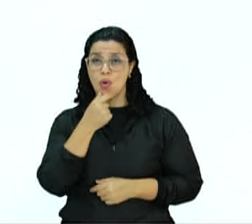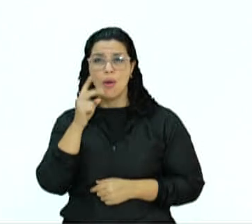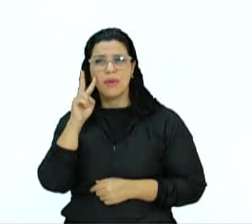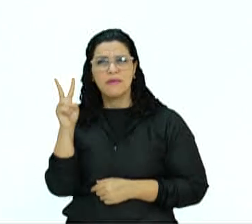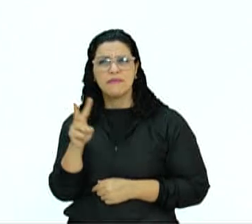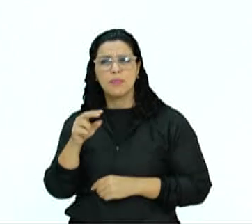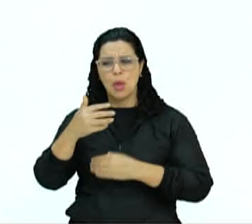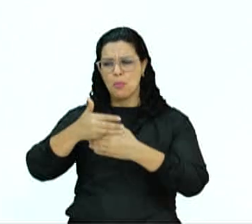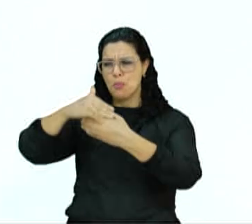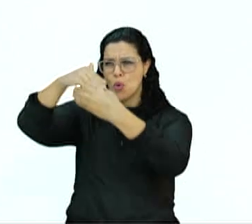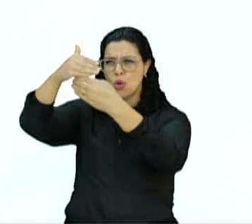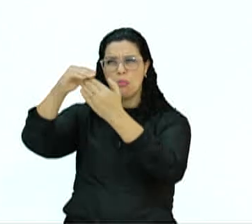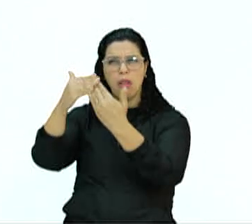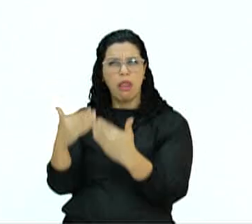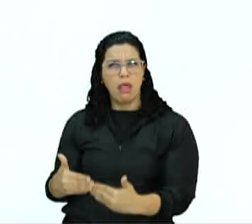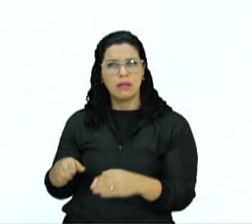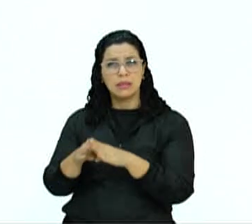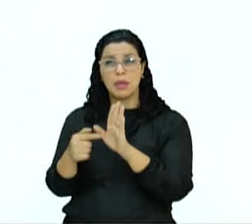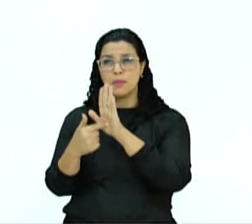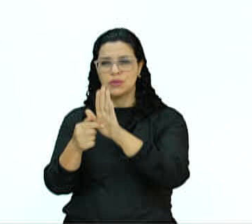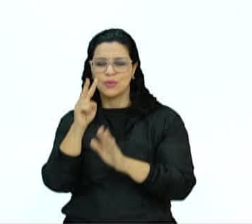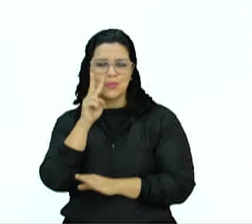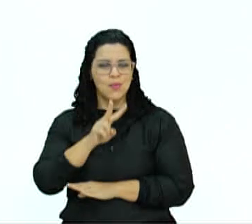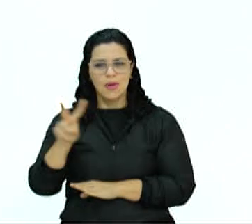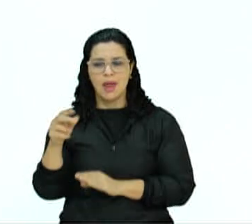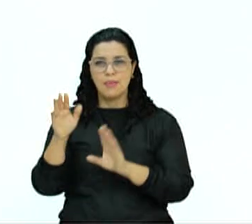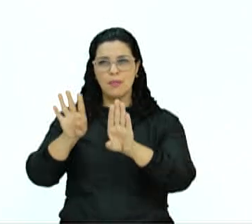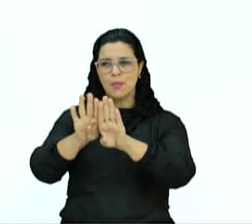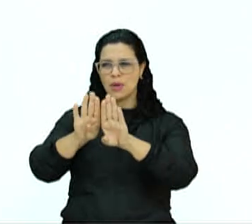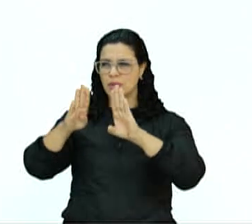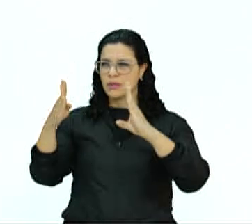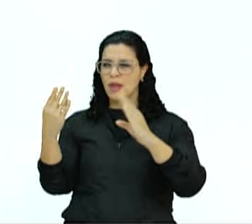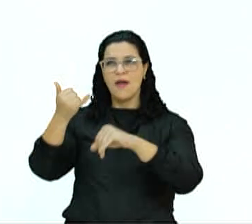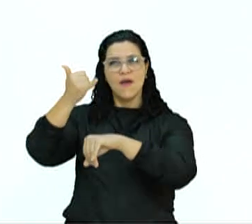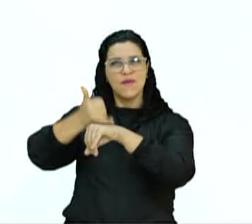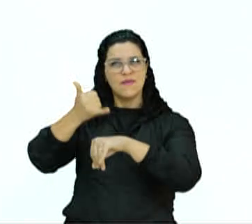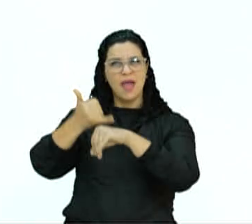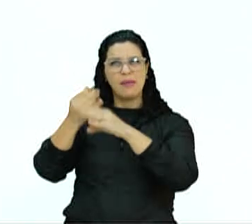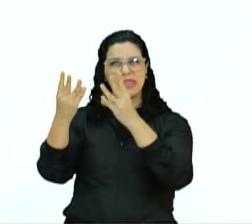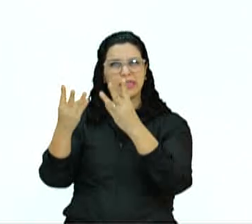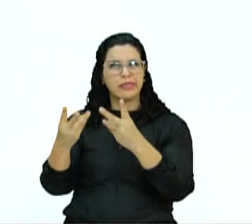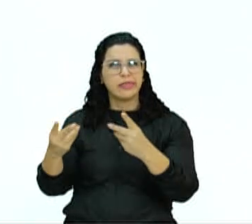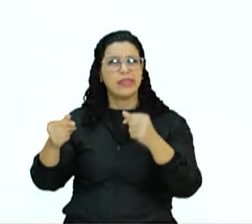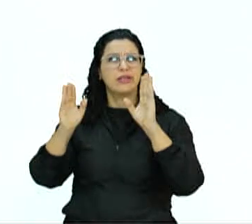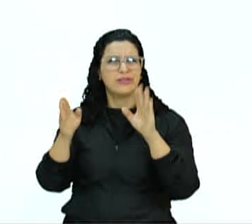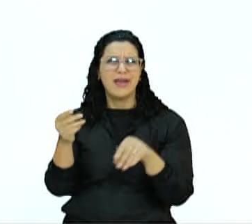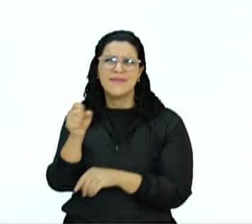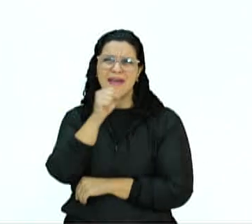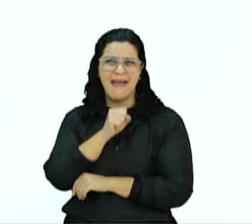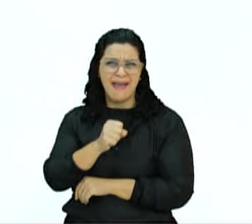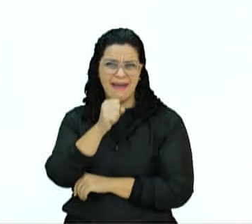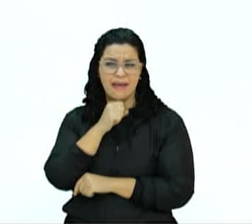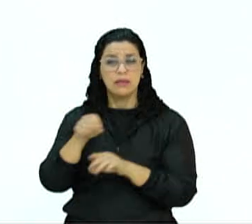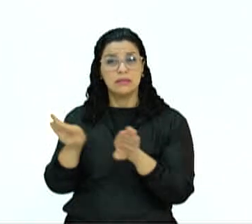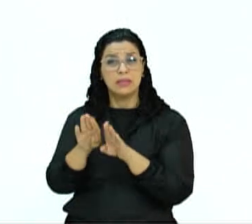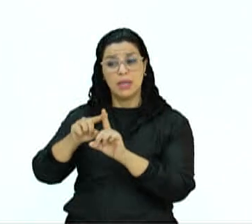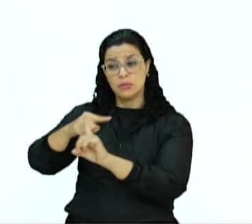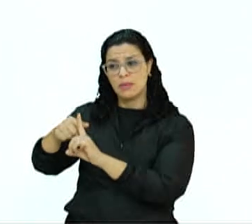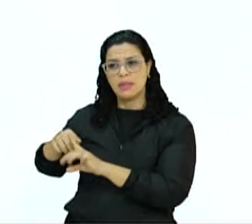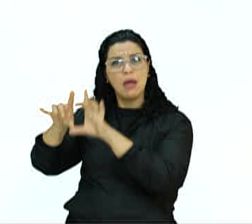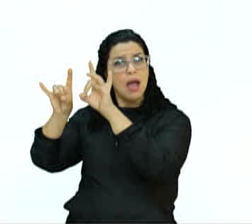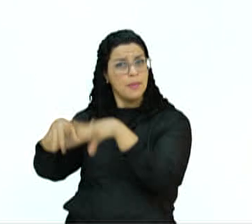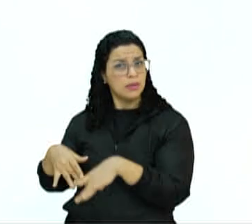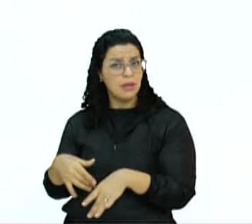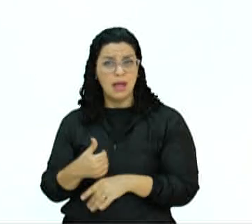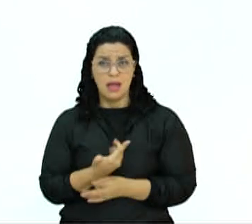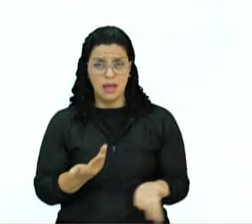velho muro arruinado. Indicou com o olhar o portão de ferro, carcomido pela ferrugem. É um cemitério abandonado,